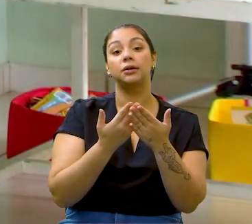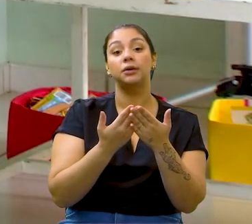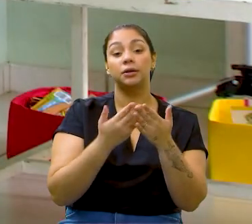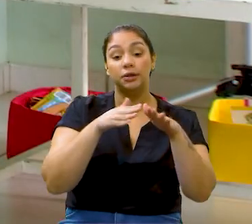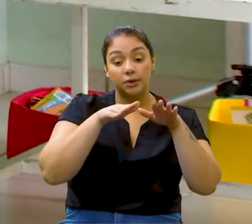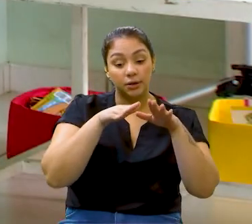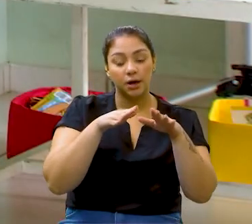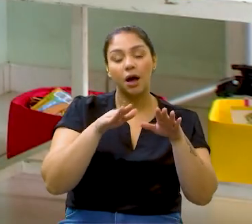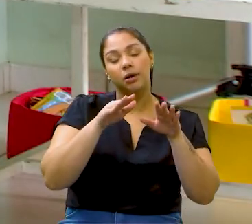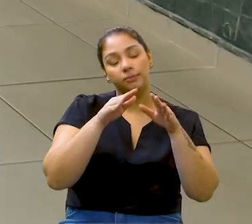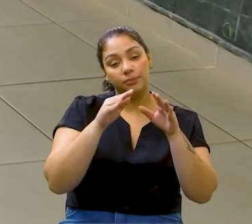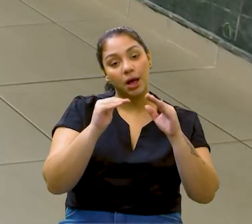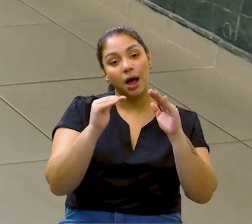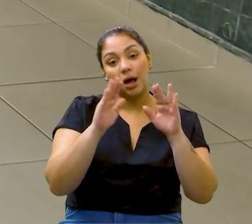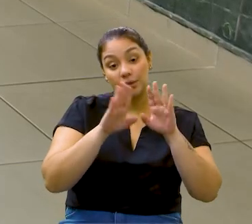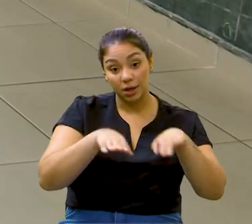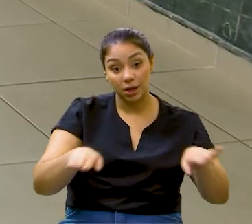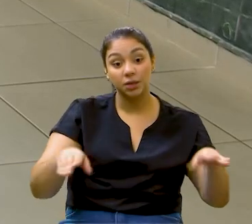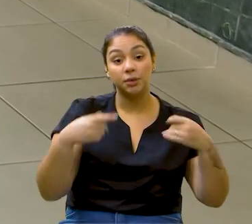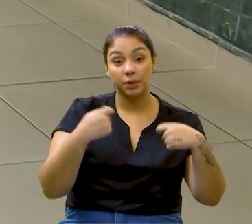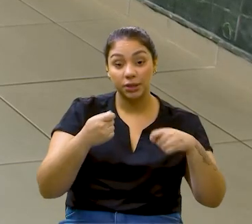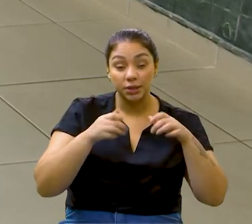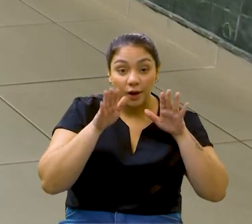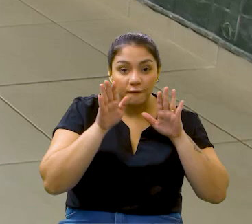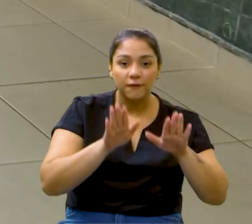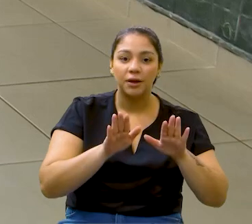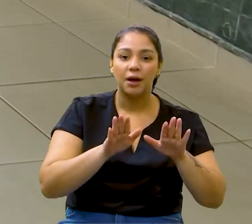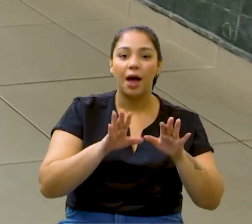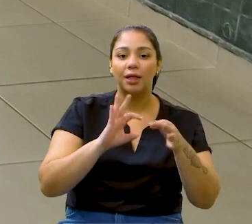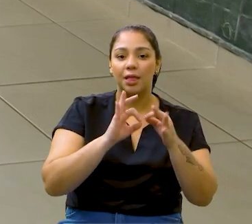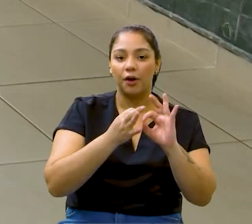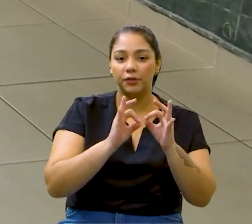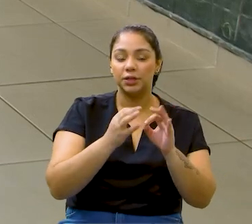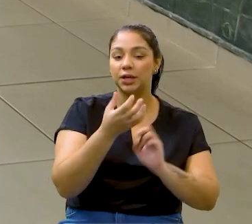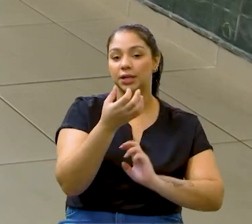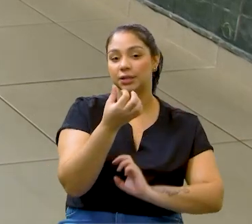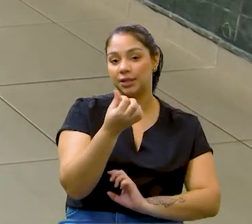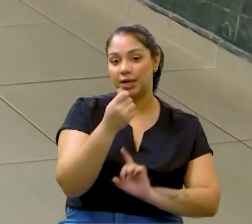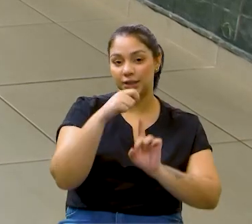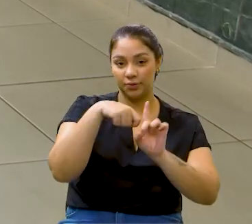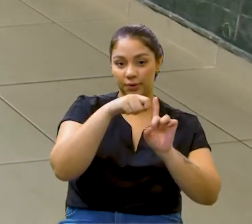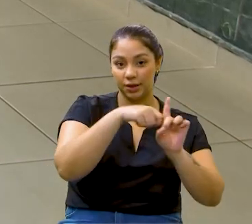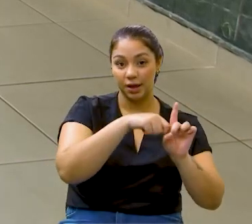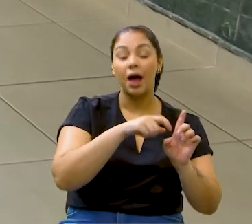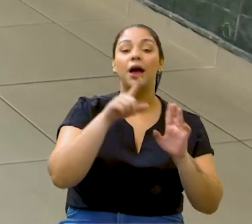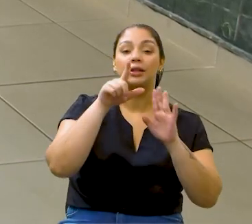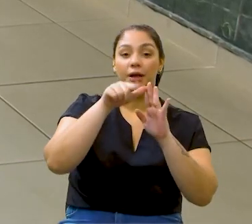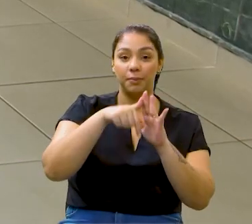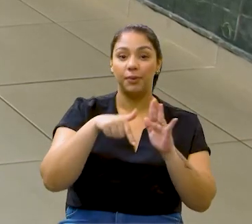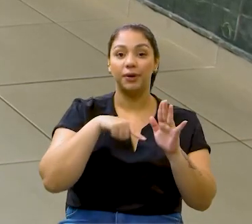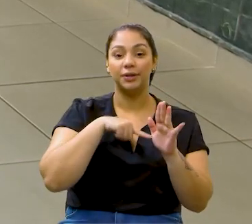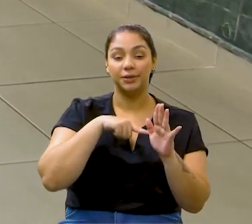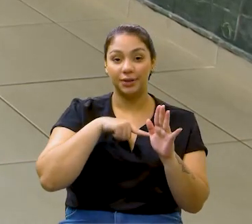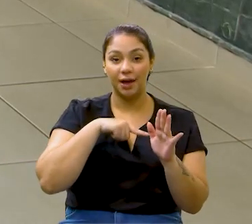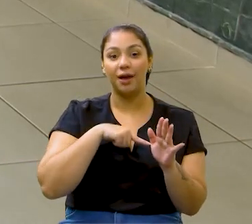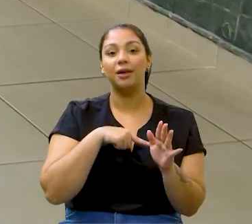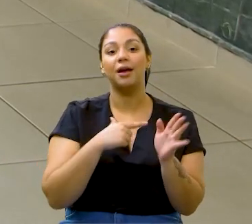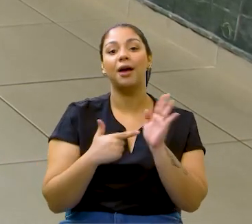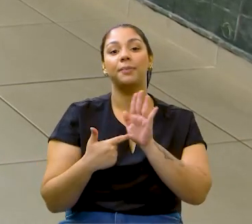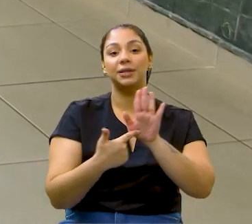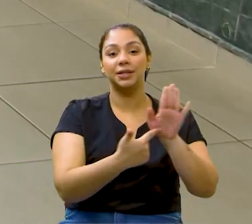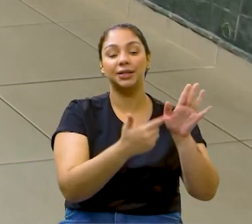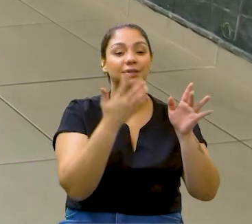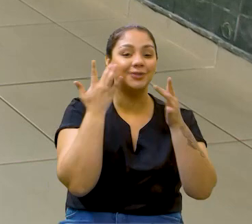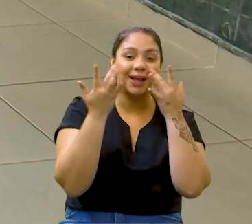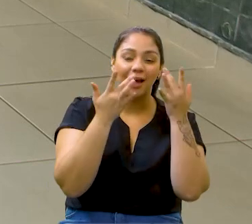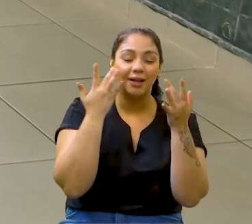naquele semestre. No final do ano, a gente tem uma apresentação no teatro. É maravilhosa. Eu convido